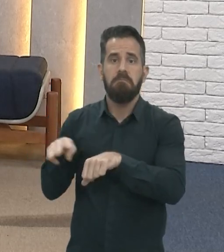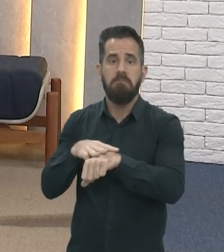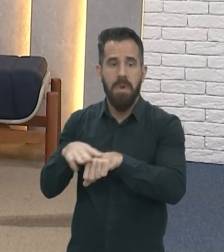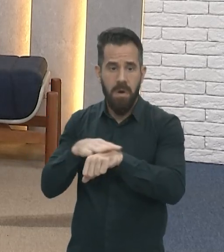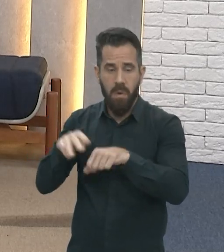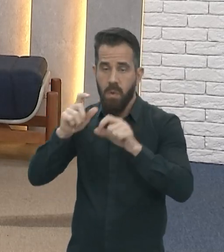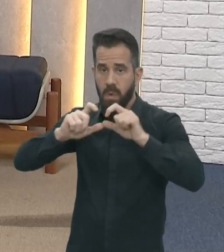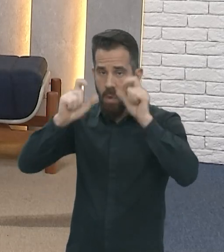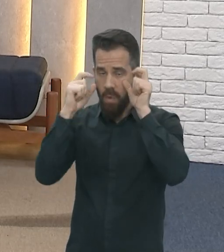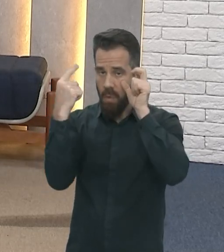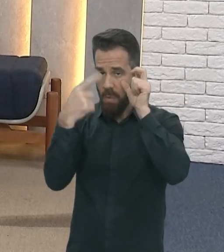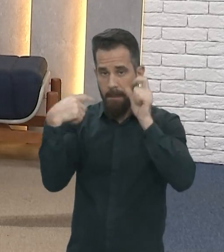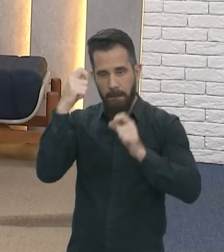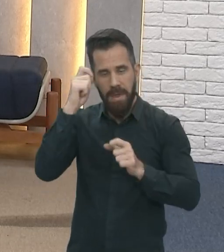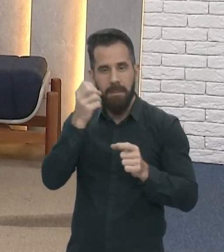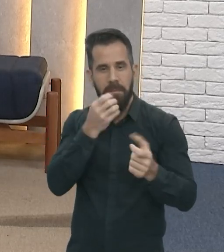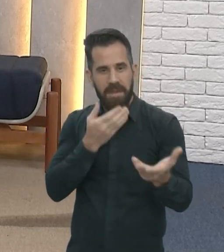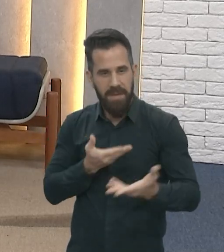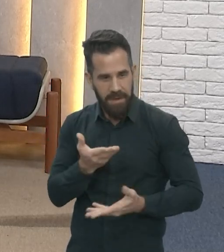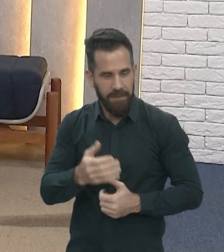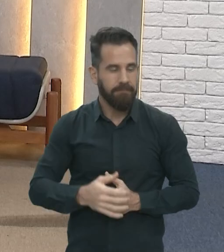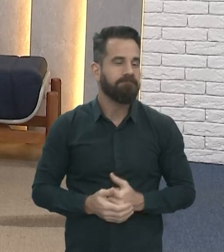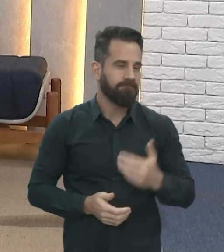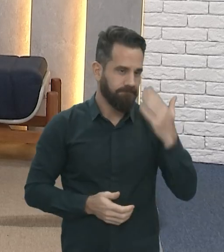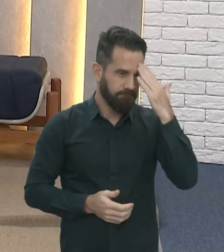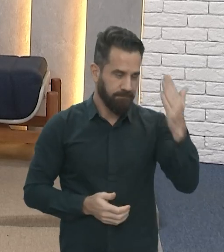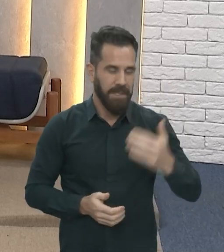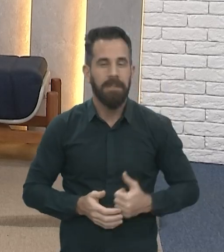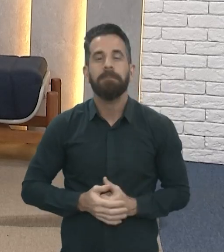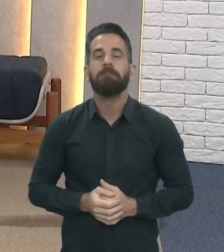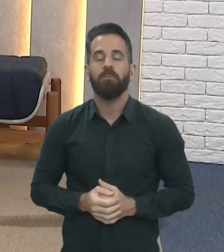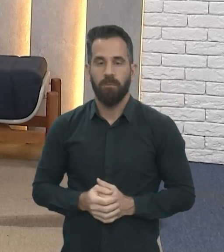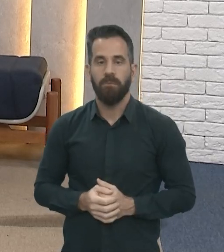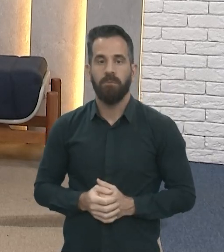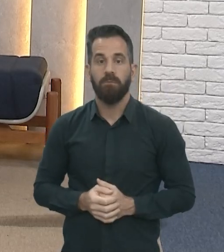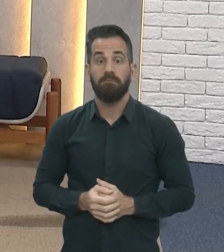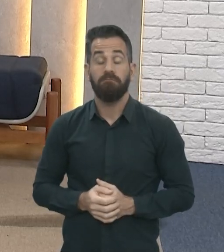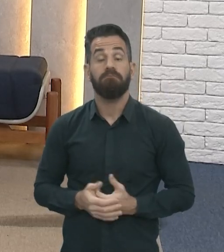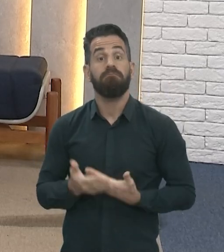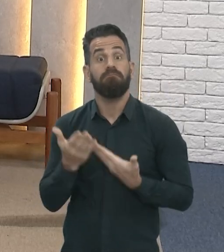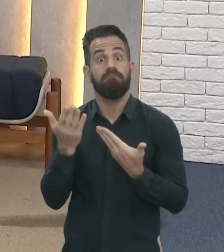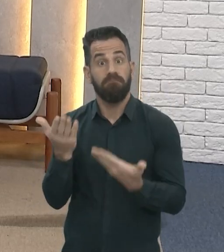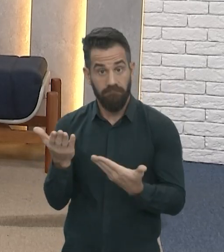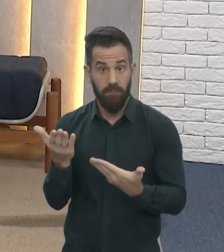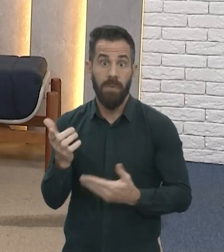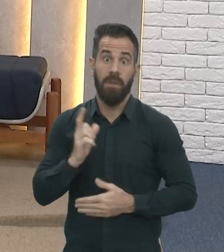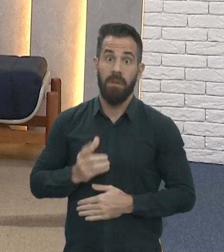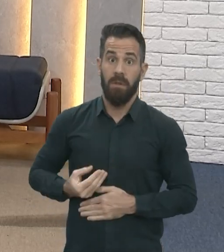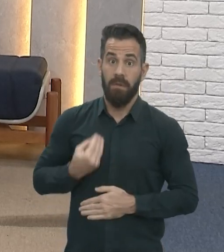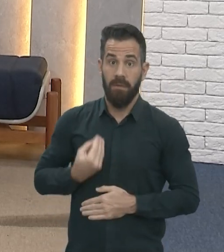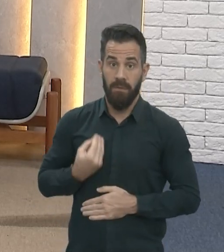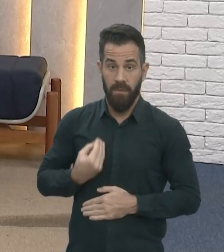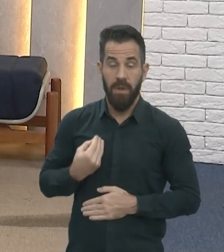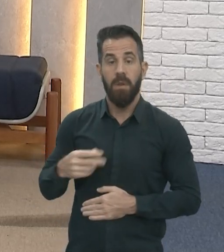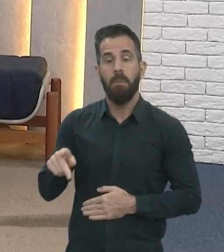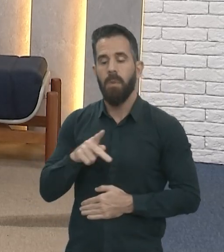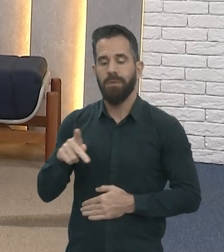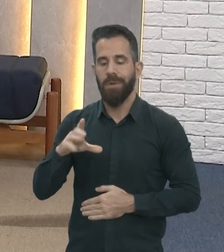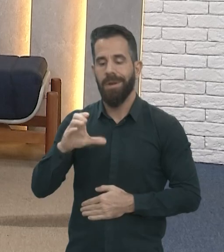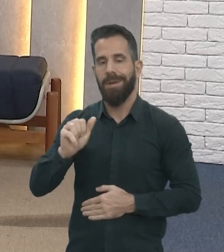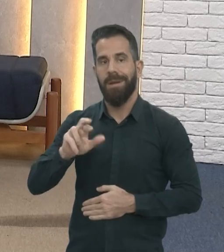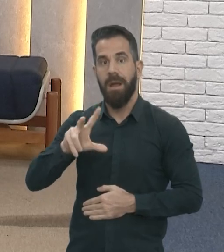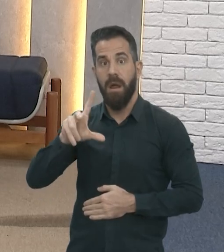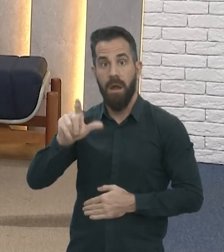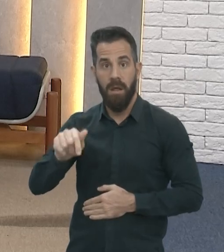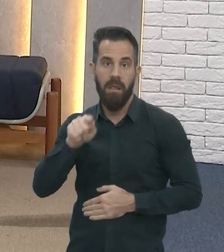bem-vindo. Obrigado, Cássio. Muito bem. A candidata à reitoria da UFG, professora Carla Emanuela, da